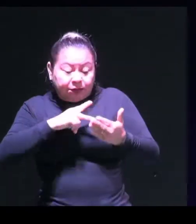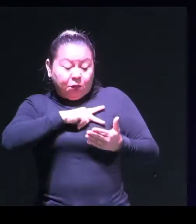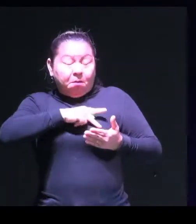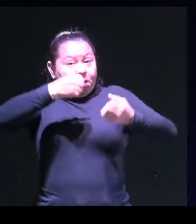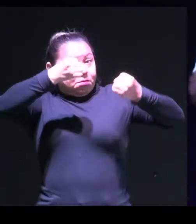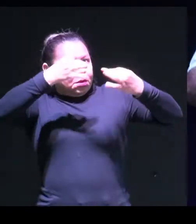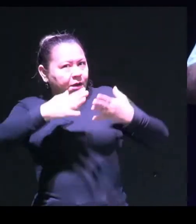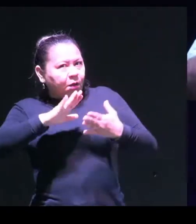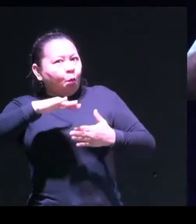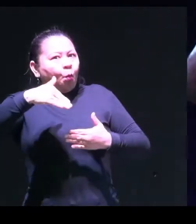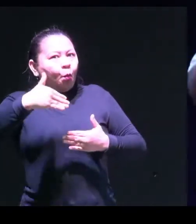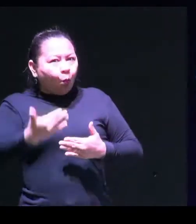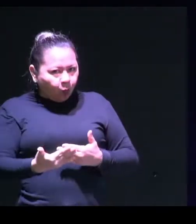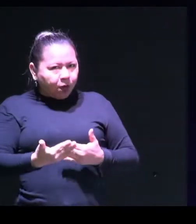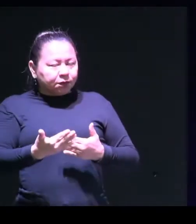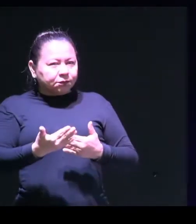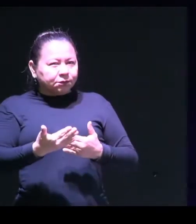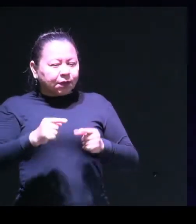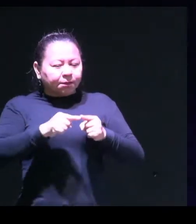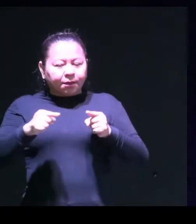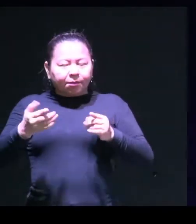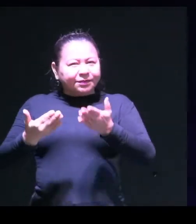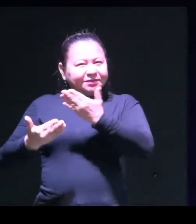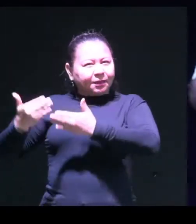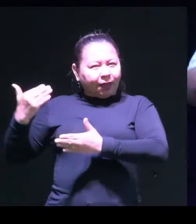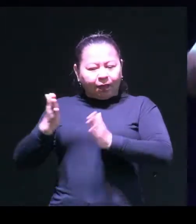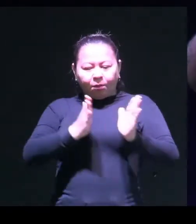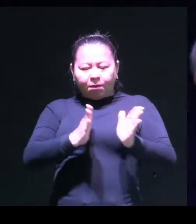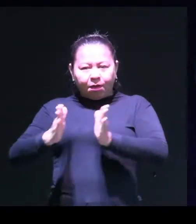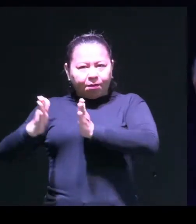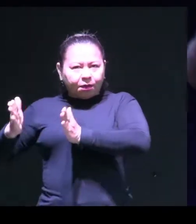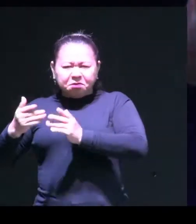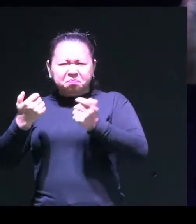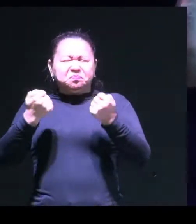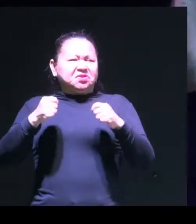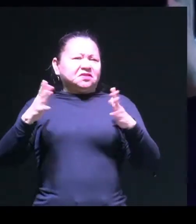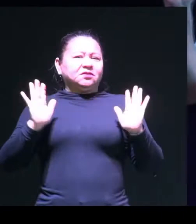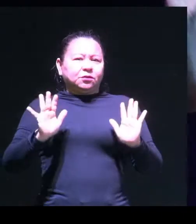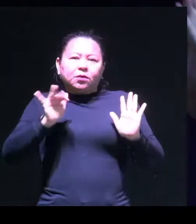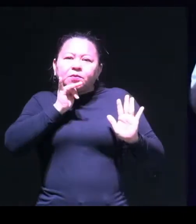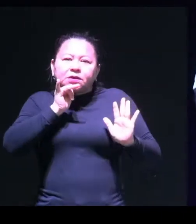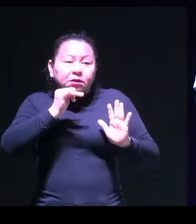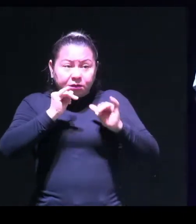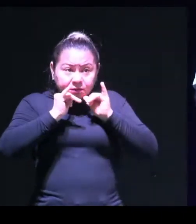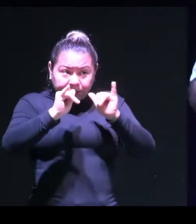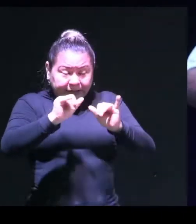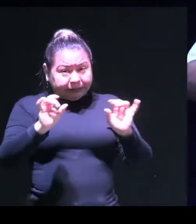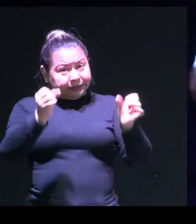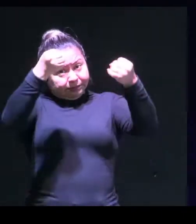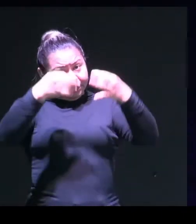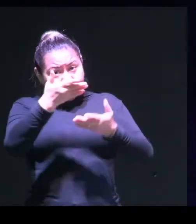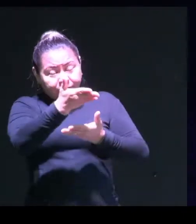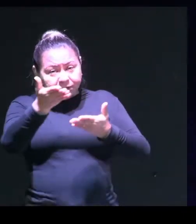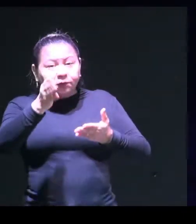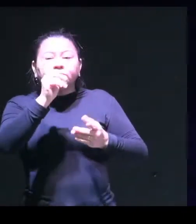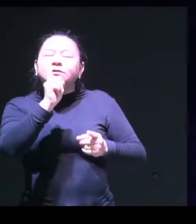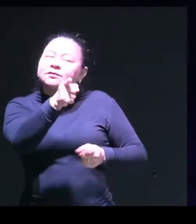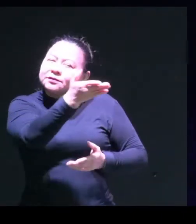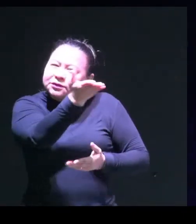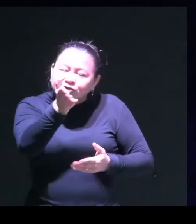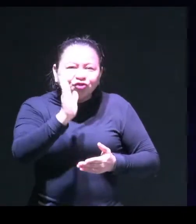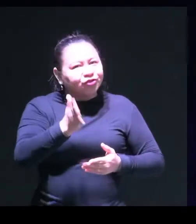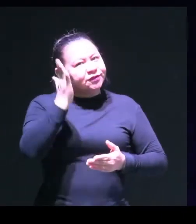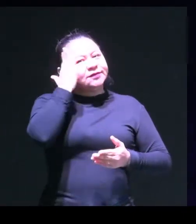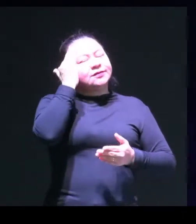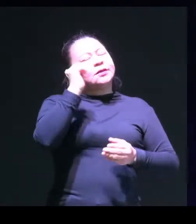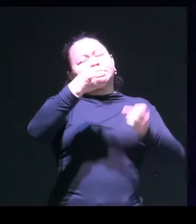assim: quanto às épocas, eu não preciso dizer nada para vocês, porque vocês sabem muito